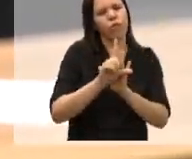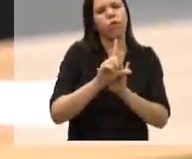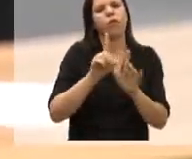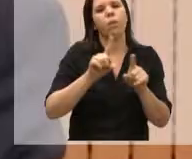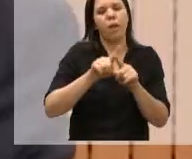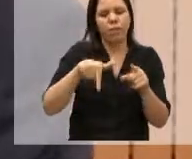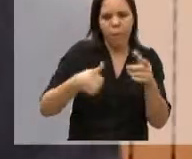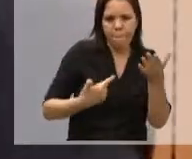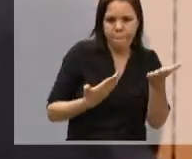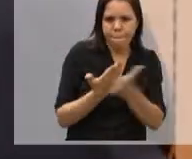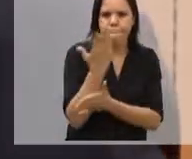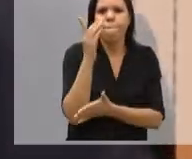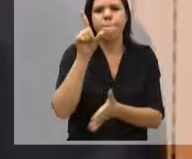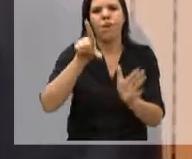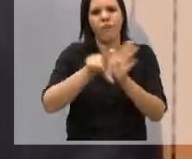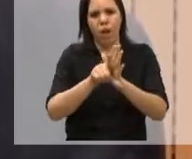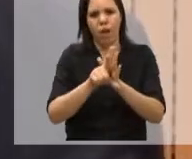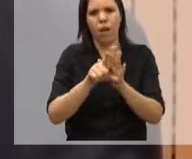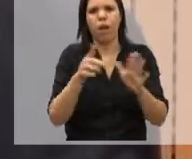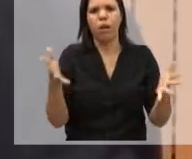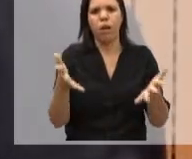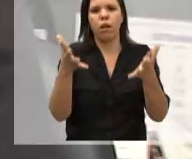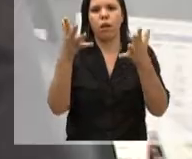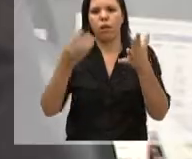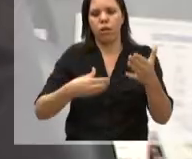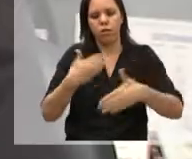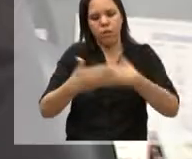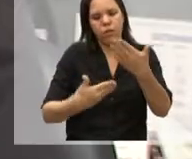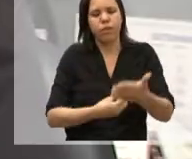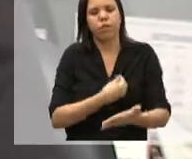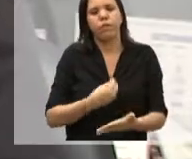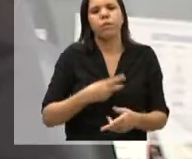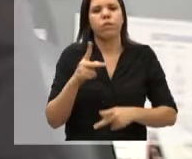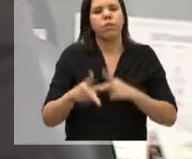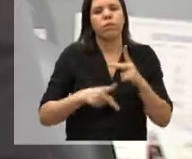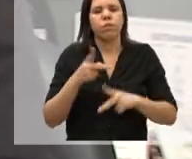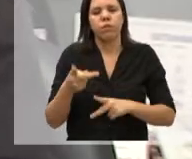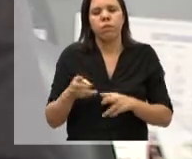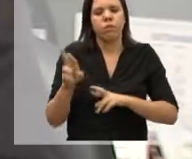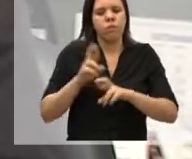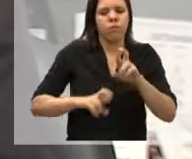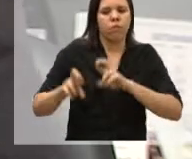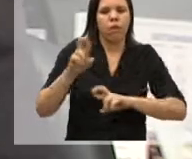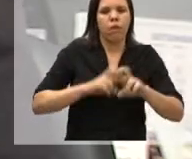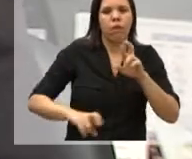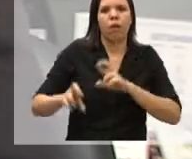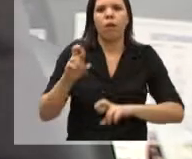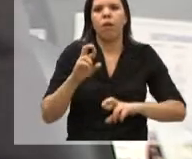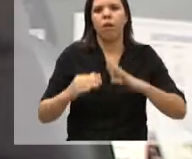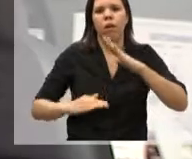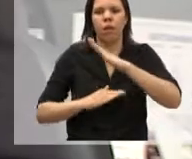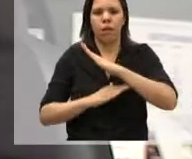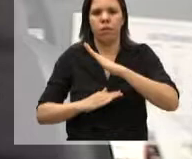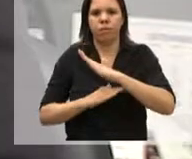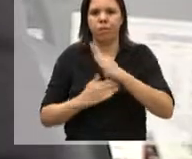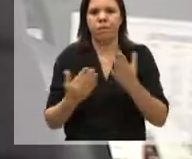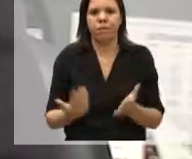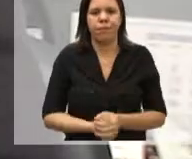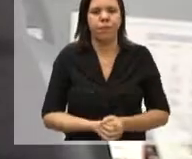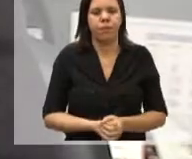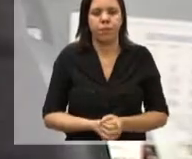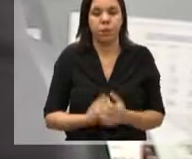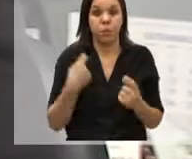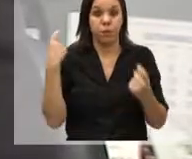leis aprovadas que influenciam no dia a dia das pessoas, e também a fiscalização do executivo. Agora,